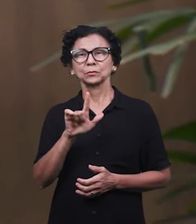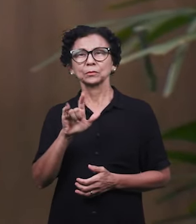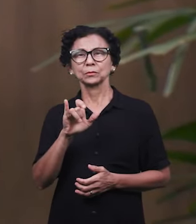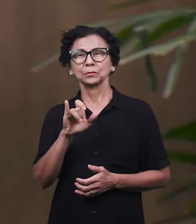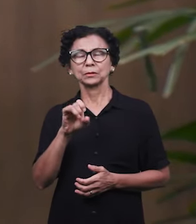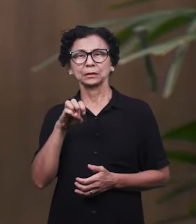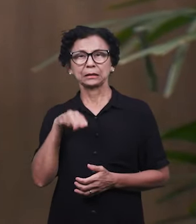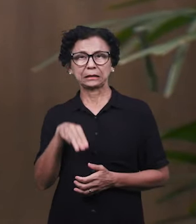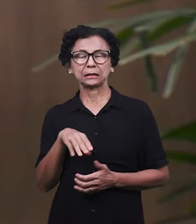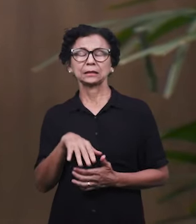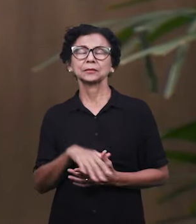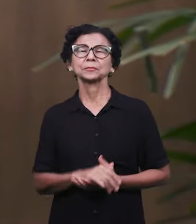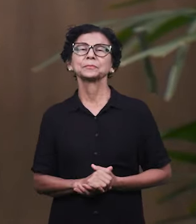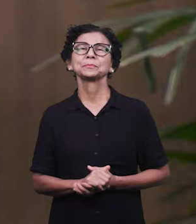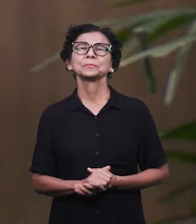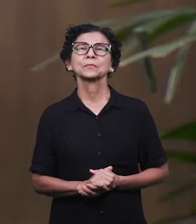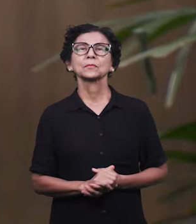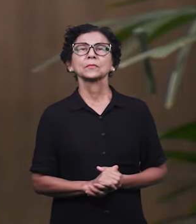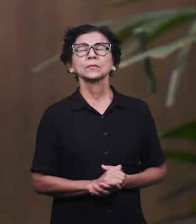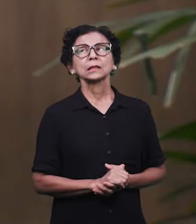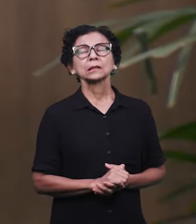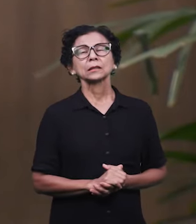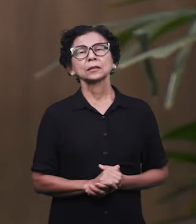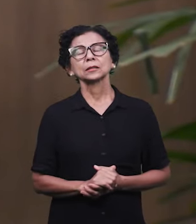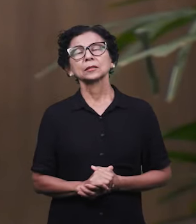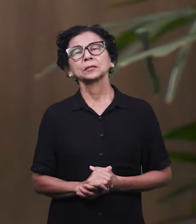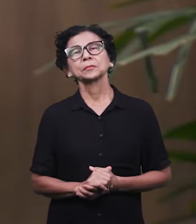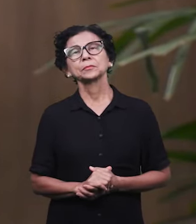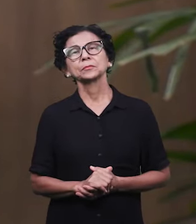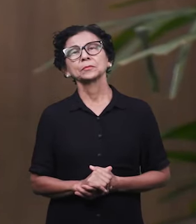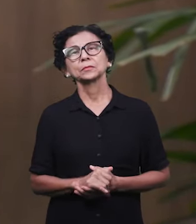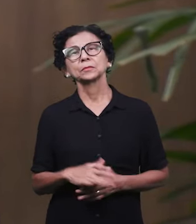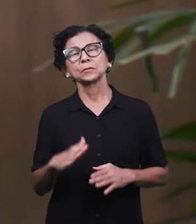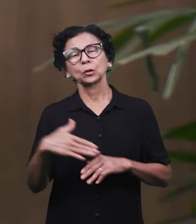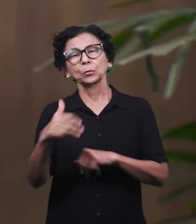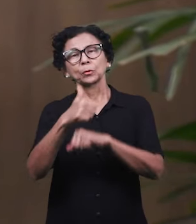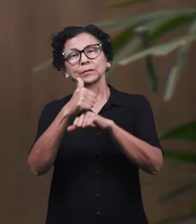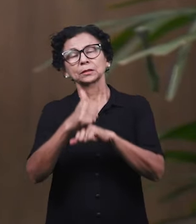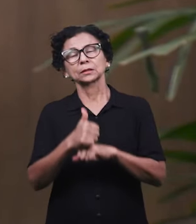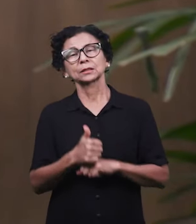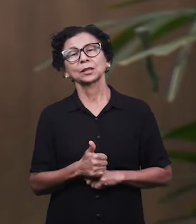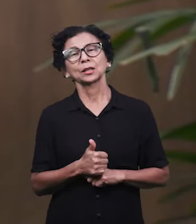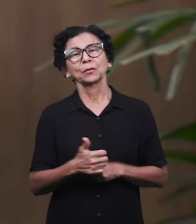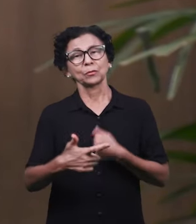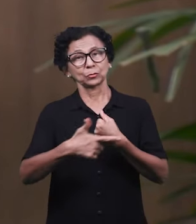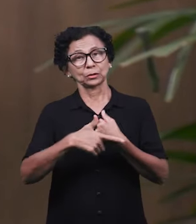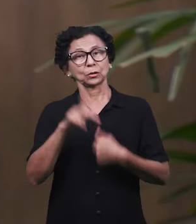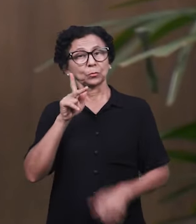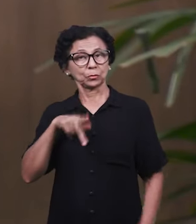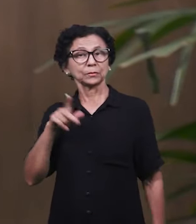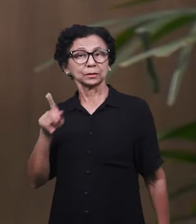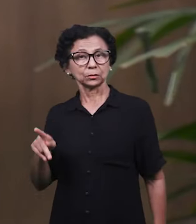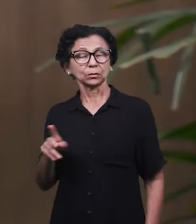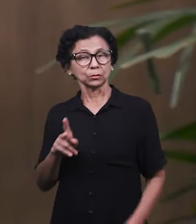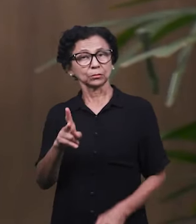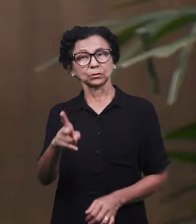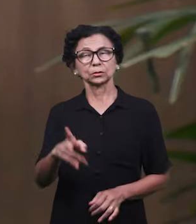e, na realidade, a minha vida profissional, eu fui professor, sou professor ainda,